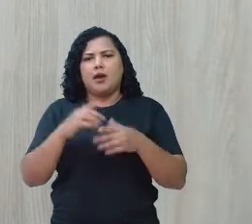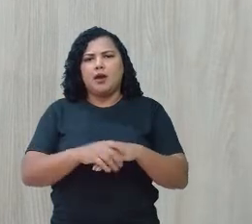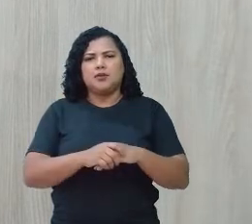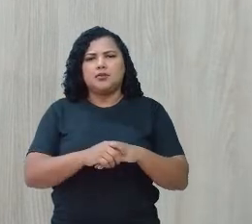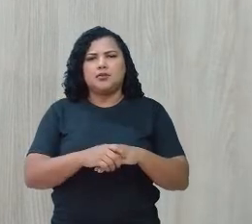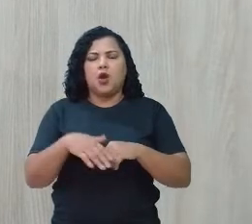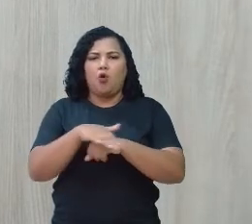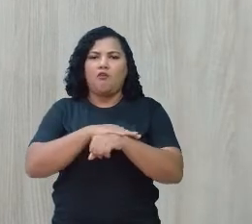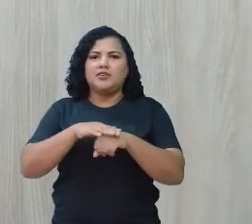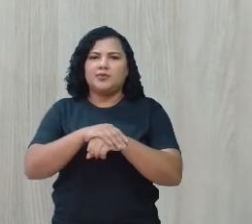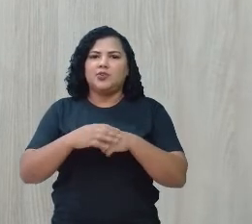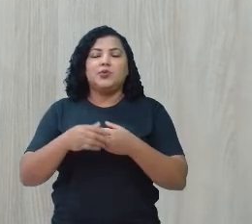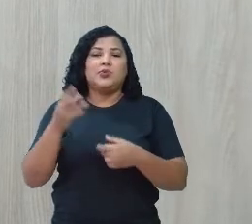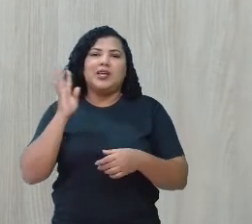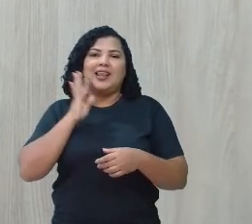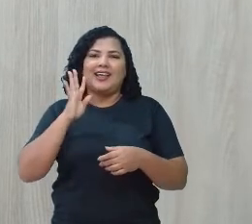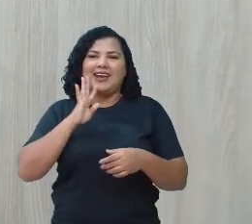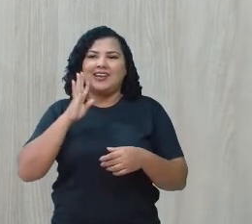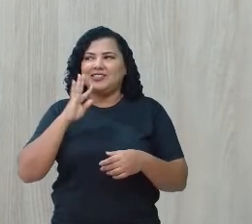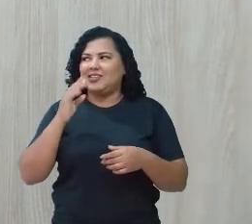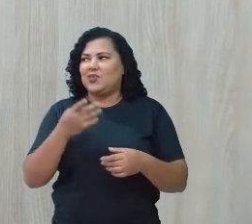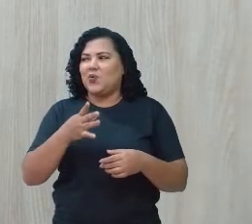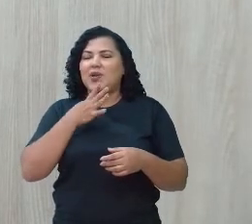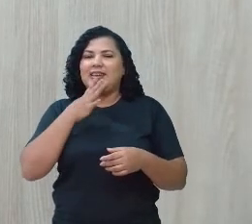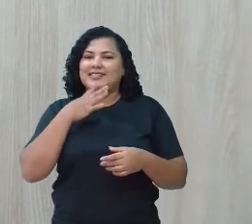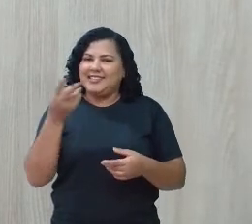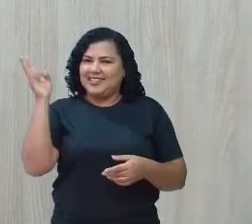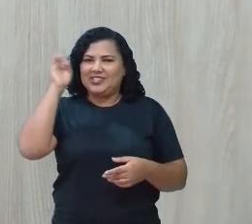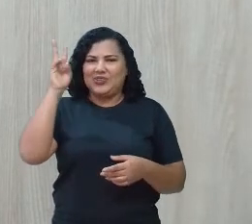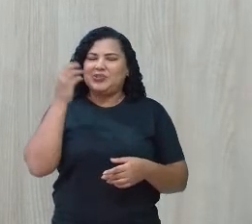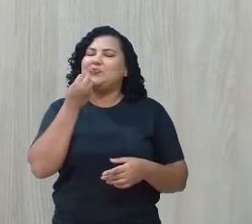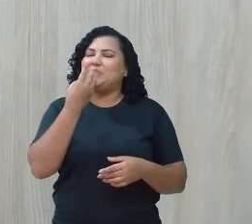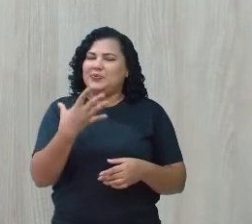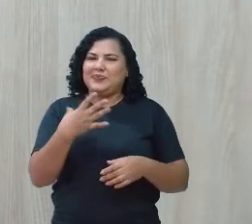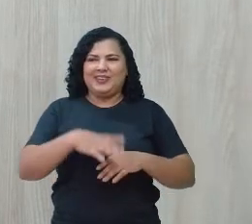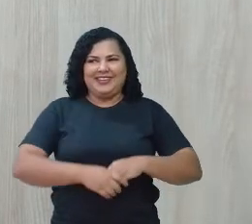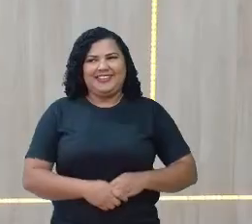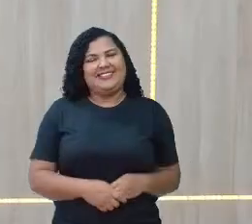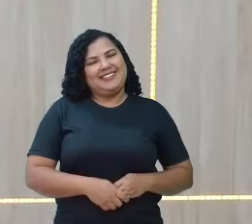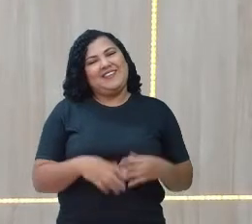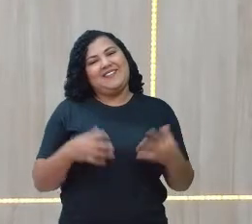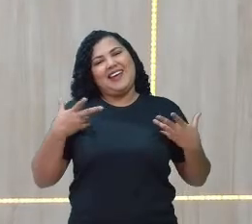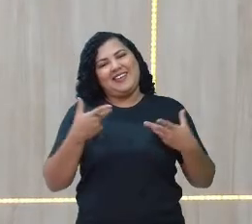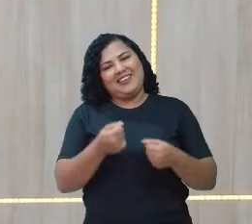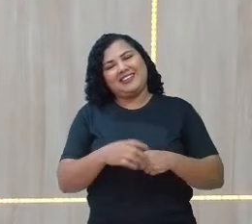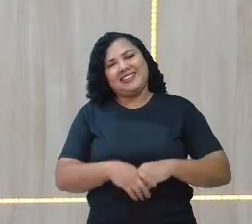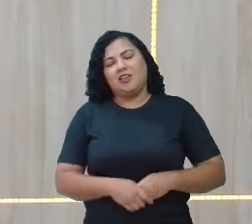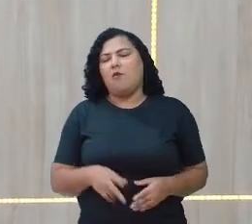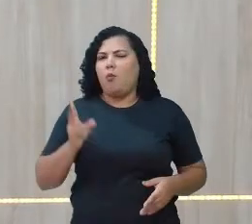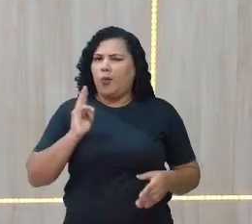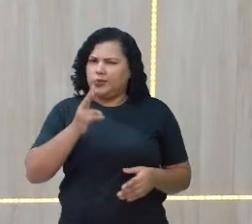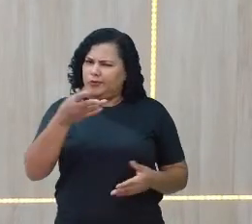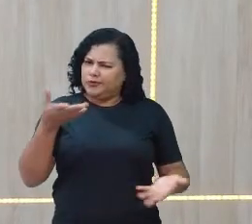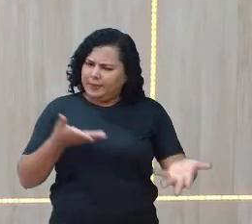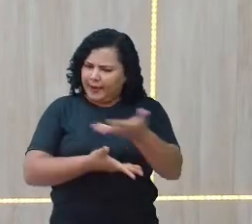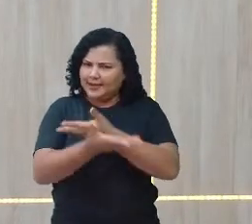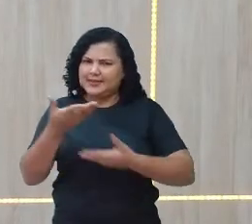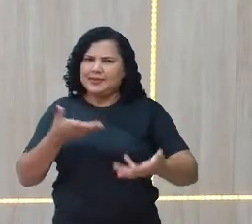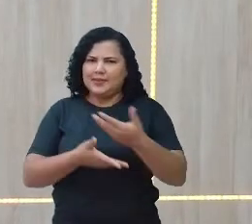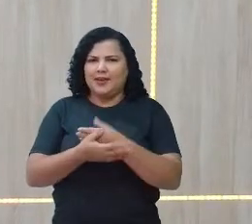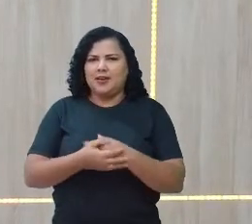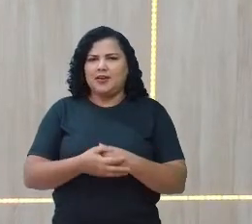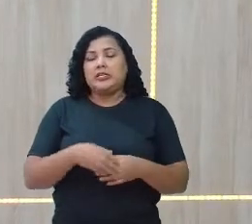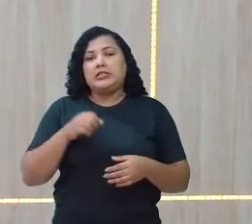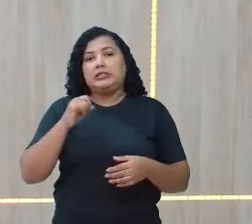a conversa aqui está muito legal e conhecer um pouco dessa história aí está sendo bem legal. Ótimo, tá bom, gente? Então, ó, vamos lá, né? Pegar aí talvez a gente está